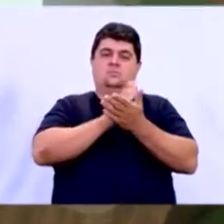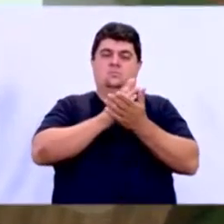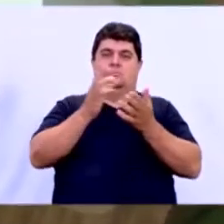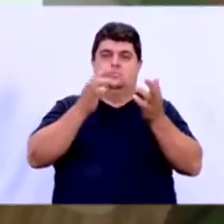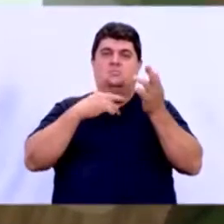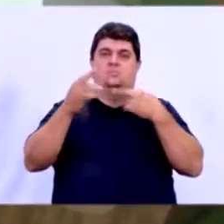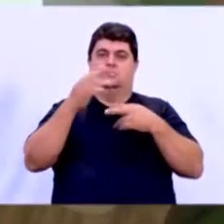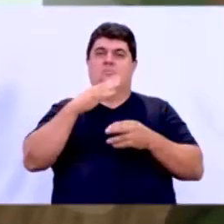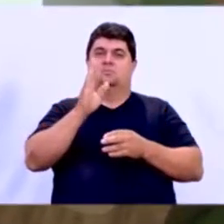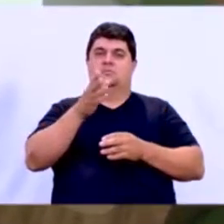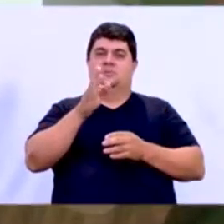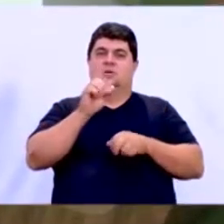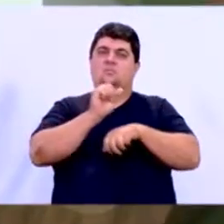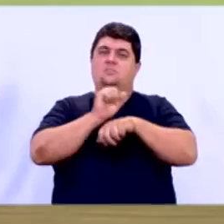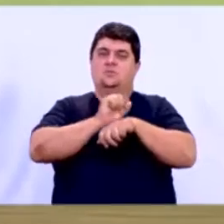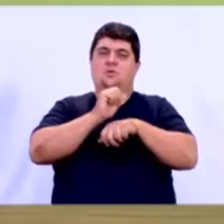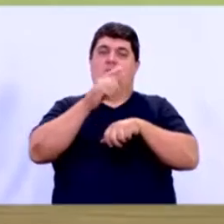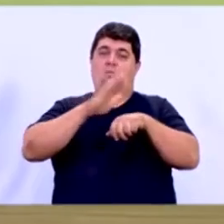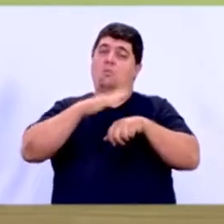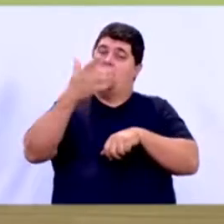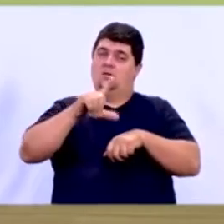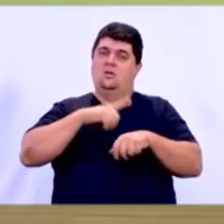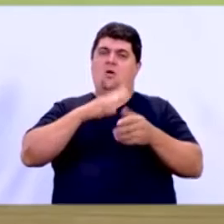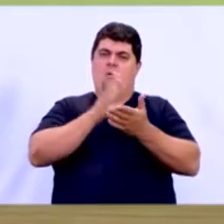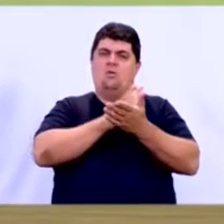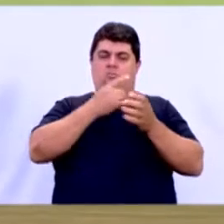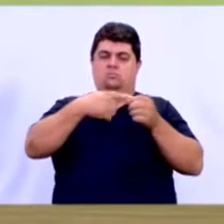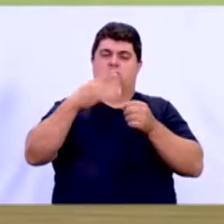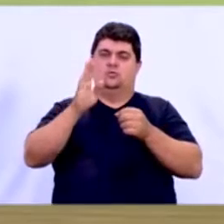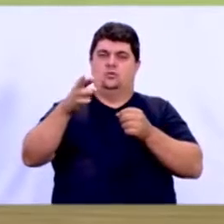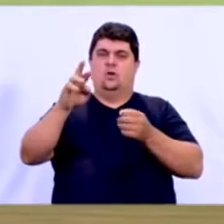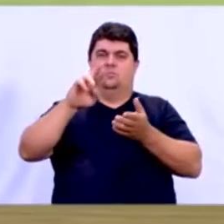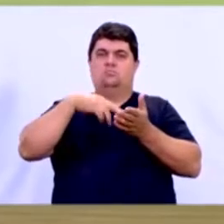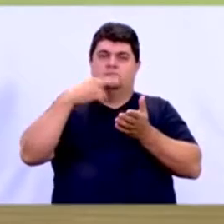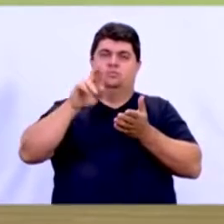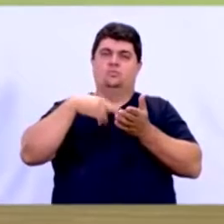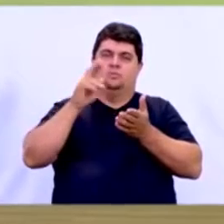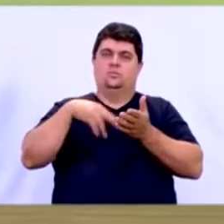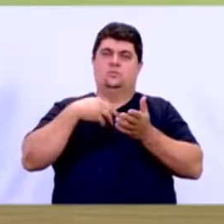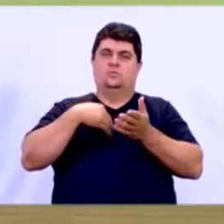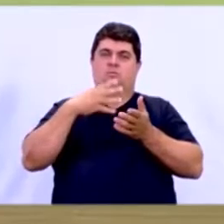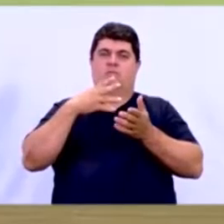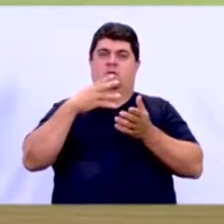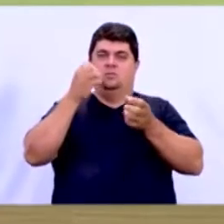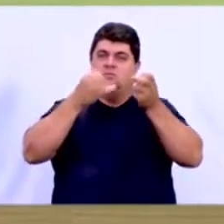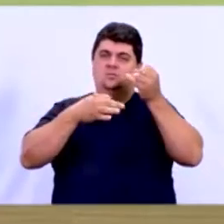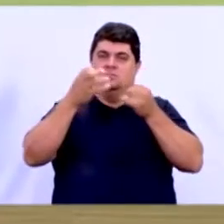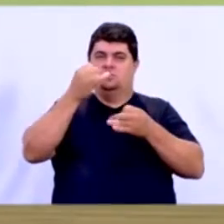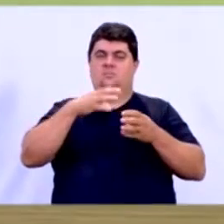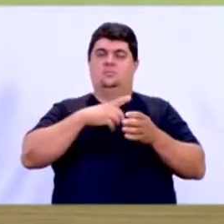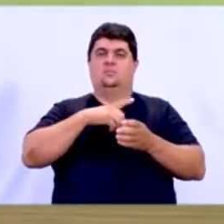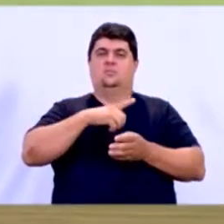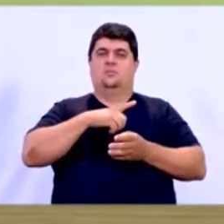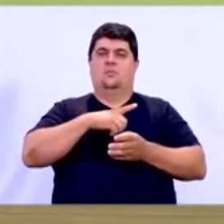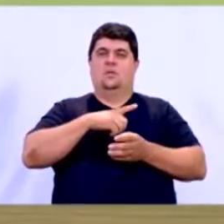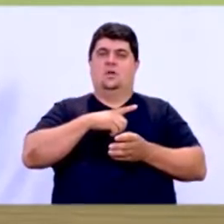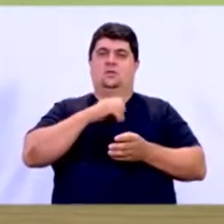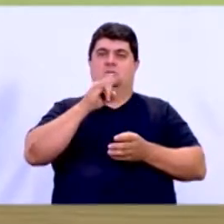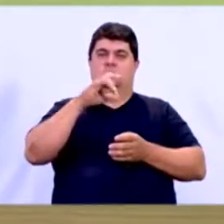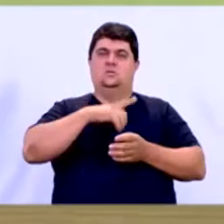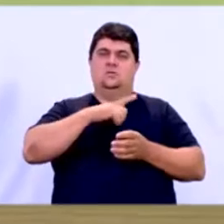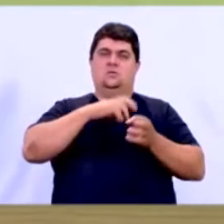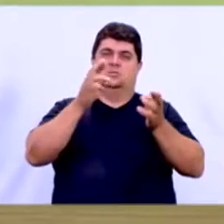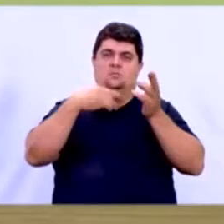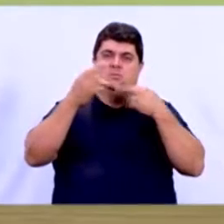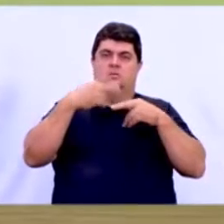respostas e estamos agora no pessoal mandar. Alguns povos já enviaram. E assim, a gente vai citando quem enviou, né, gente? Então, assim, se vocês estão